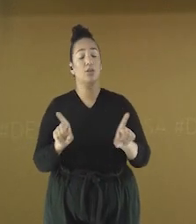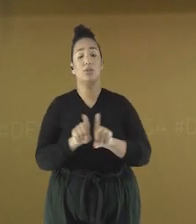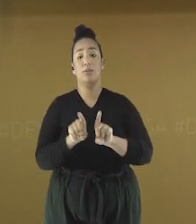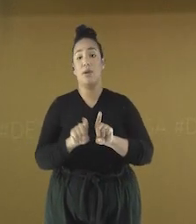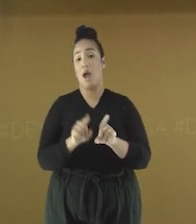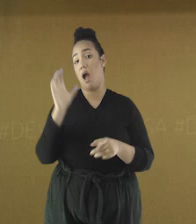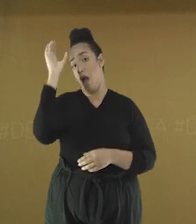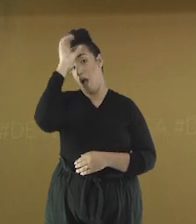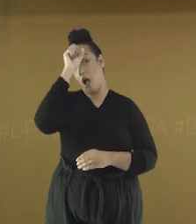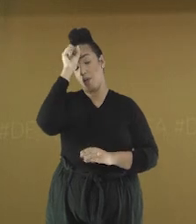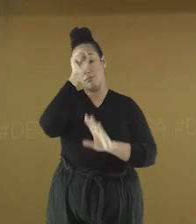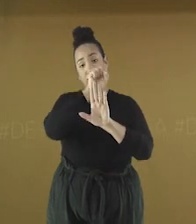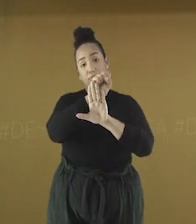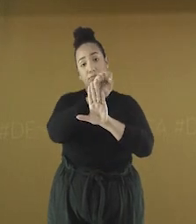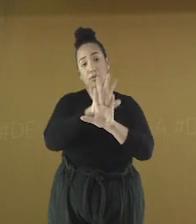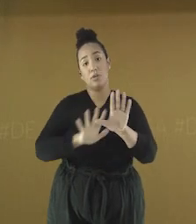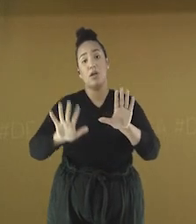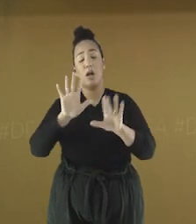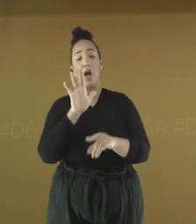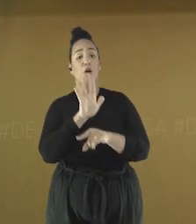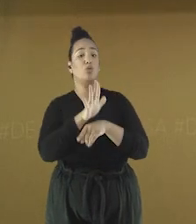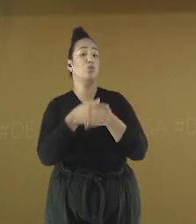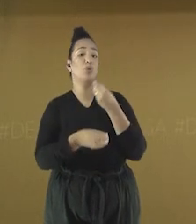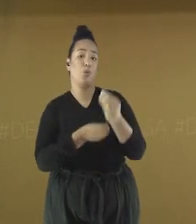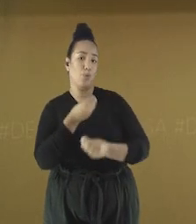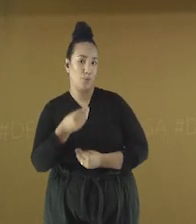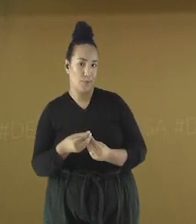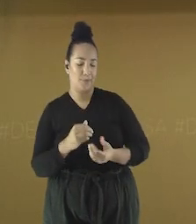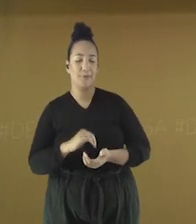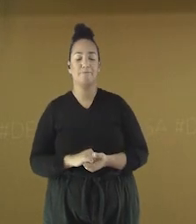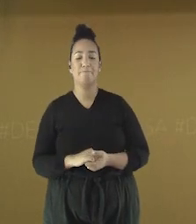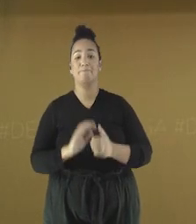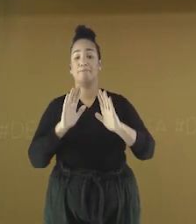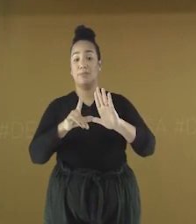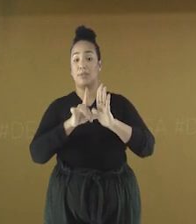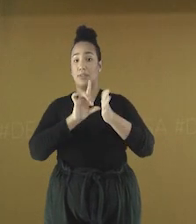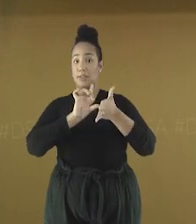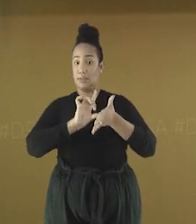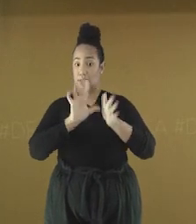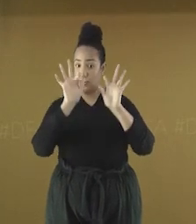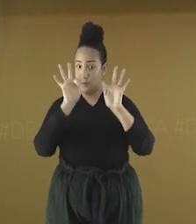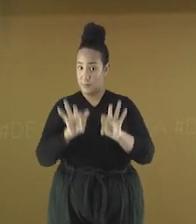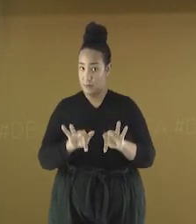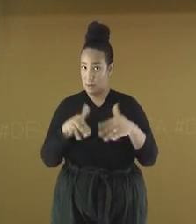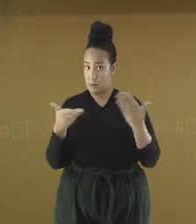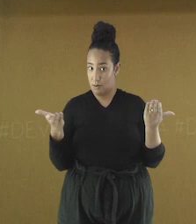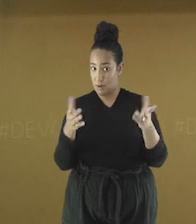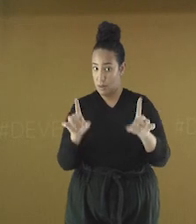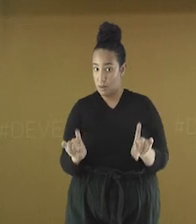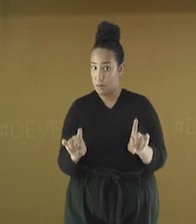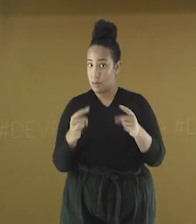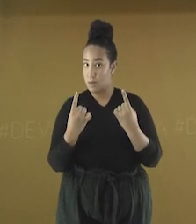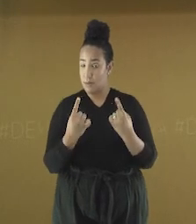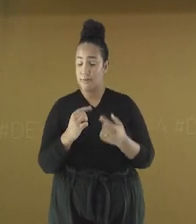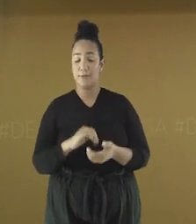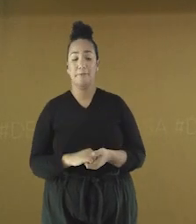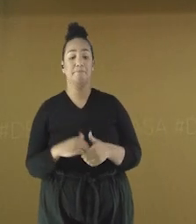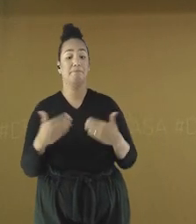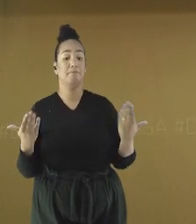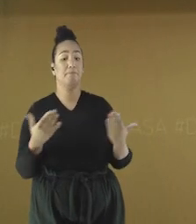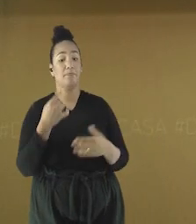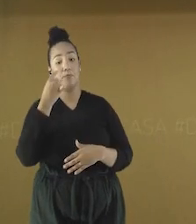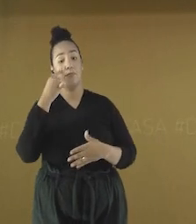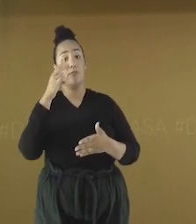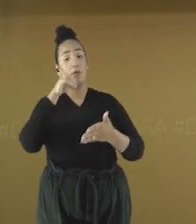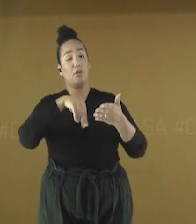de linguagem auxiliam na construção da poesia. E antes de nos despedirmos, que tal um desafio? Vamos ler um